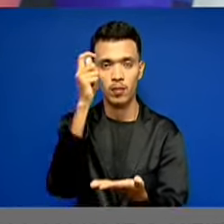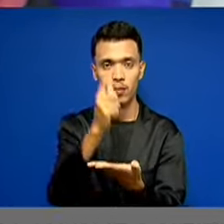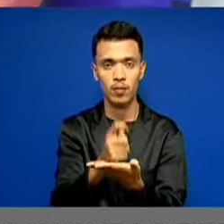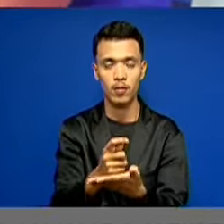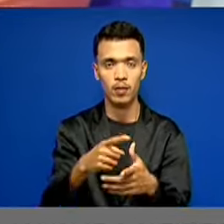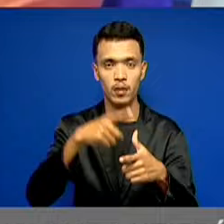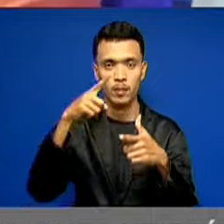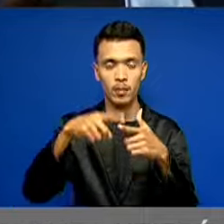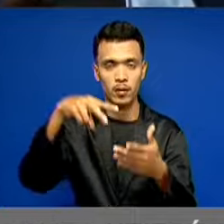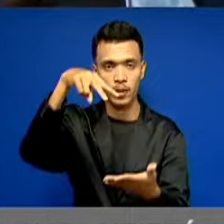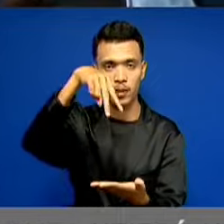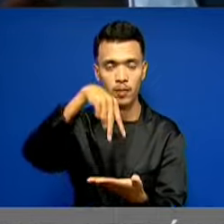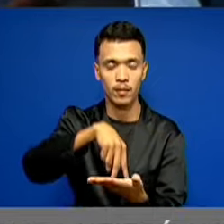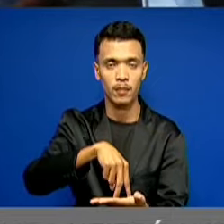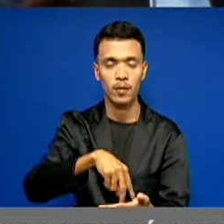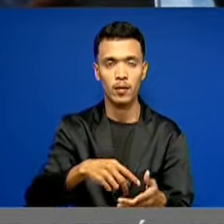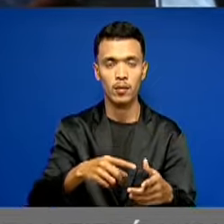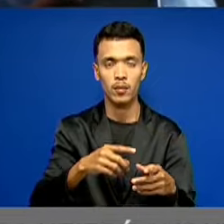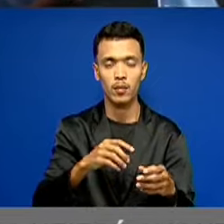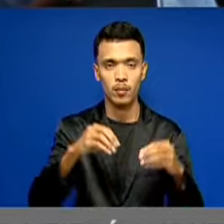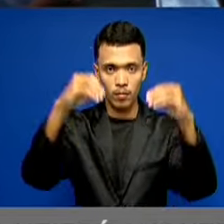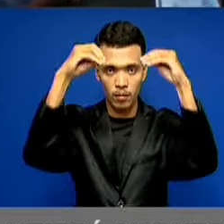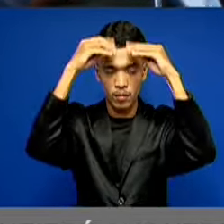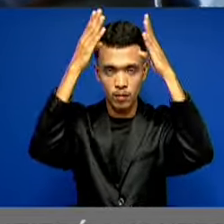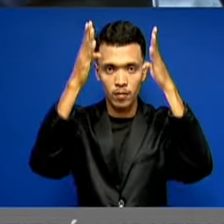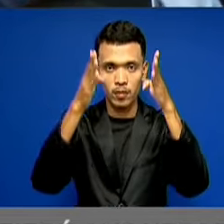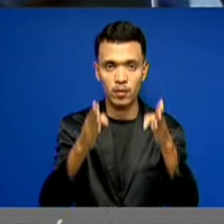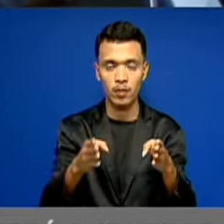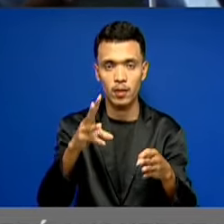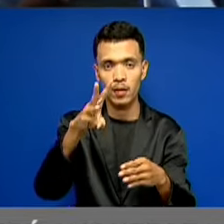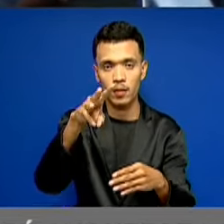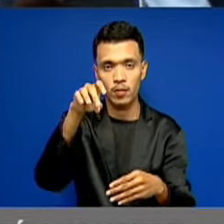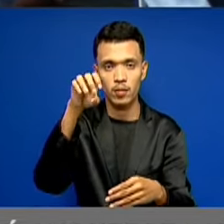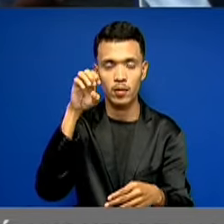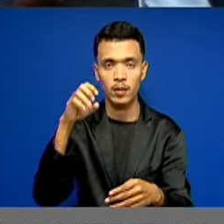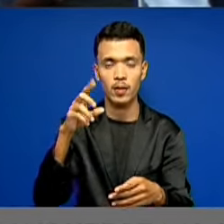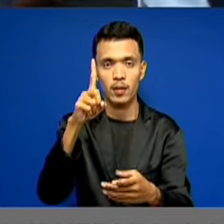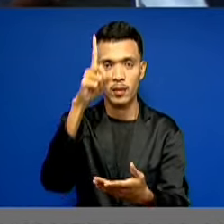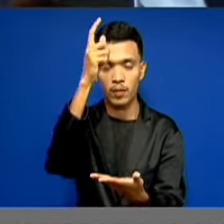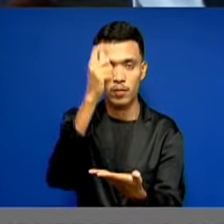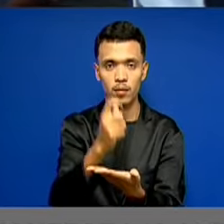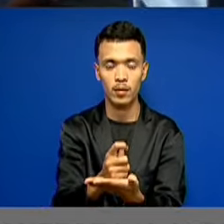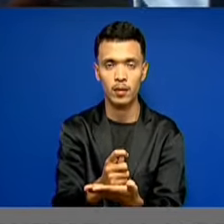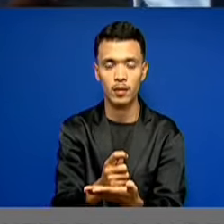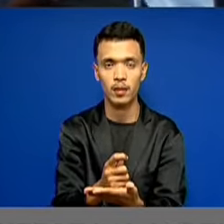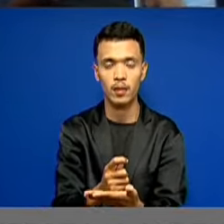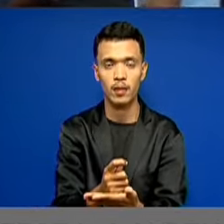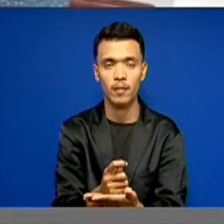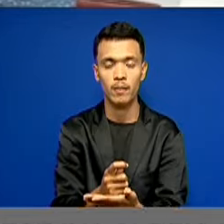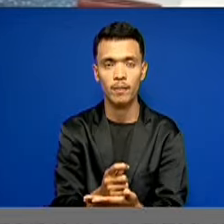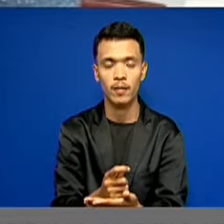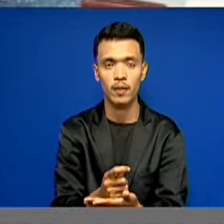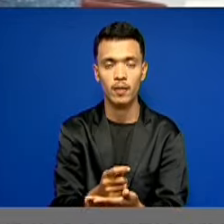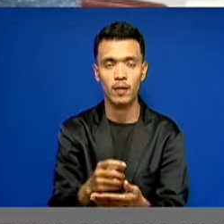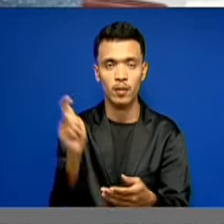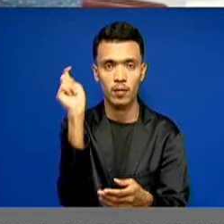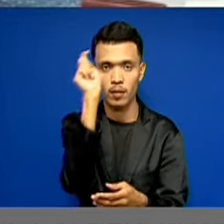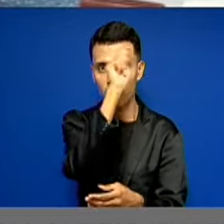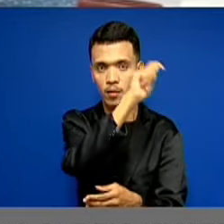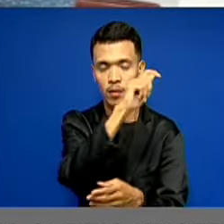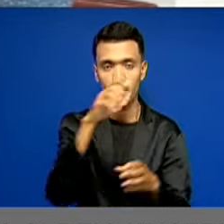estabelecimento ou professores Atos Nen Racing. O sinúmero, né? Rihun Ida Racing desativado, no maioria